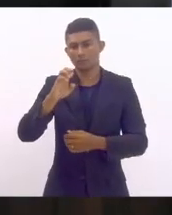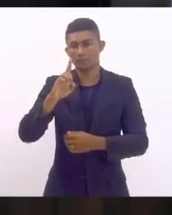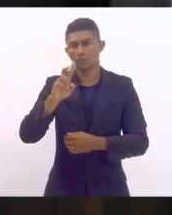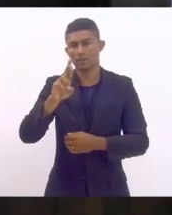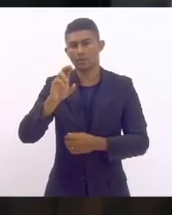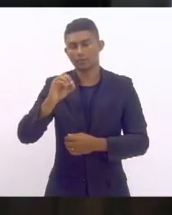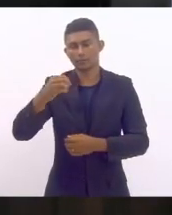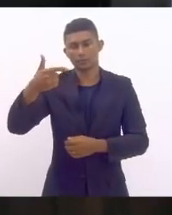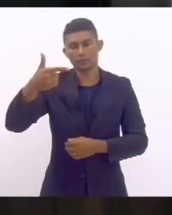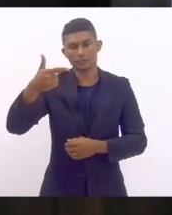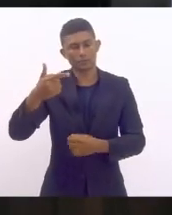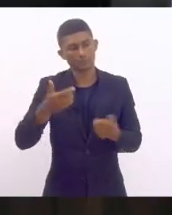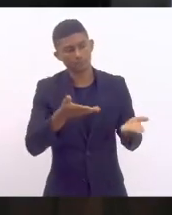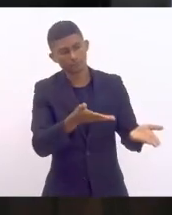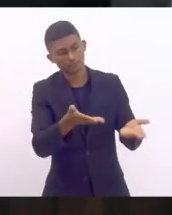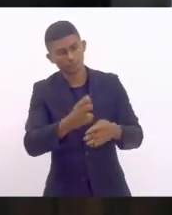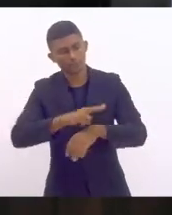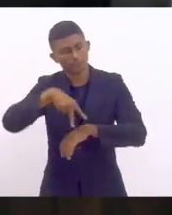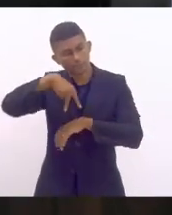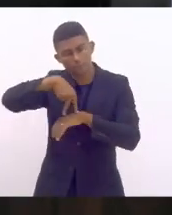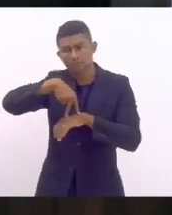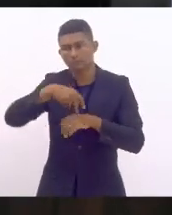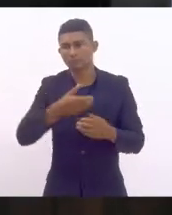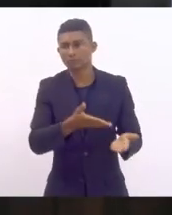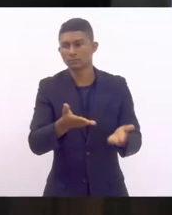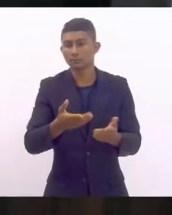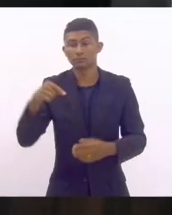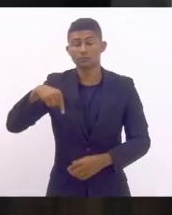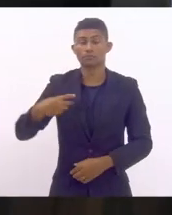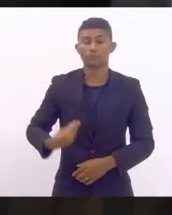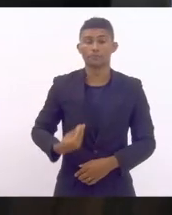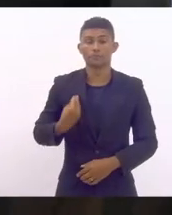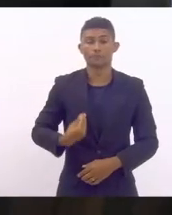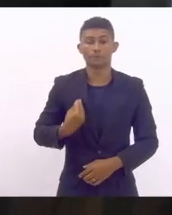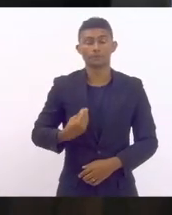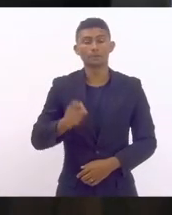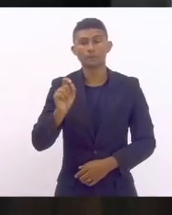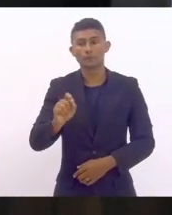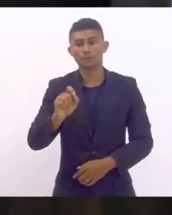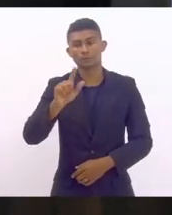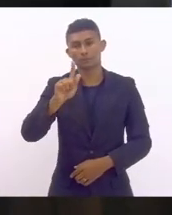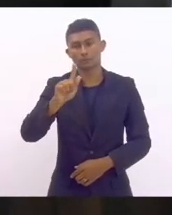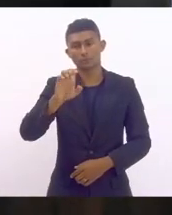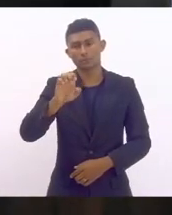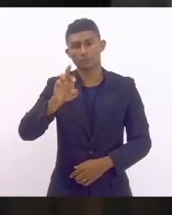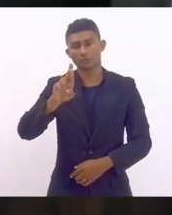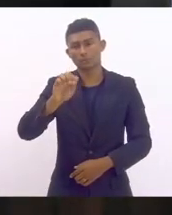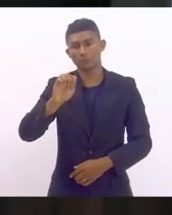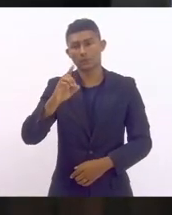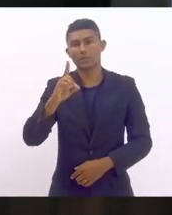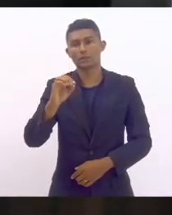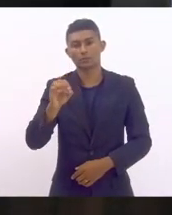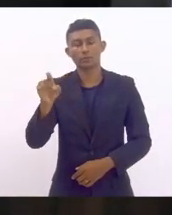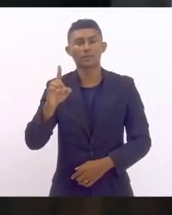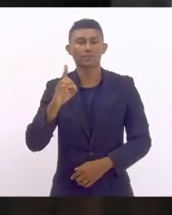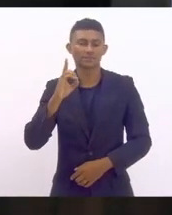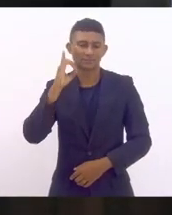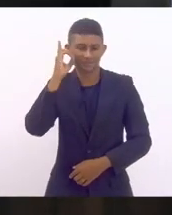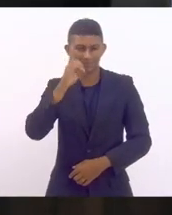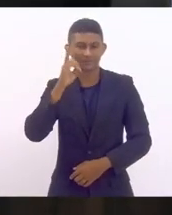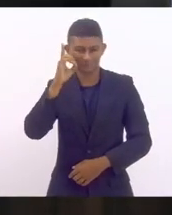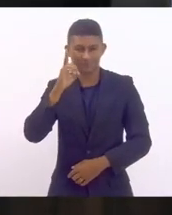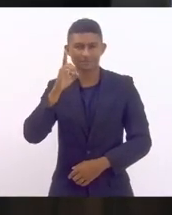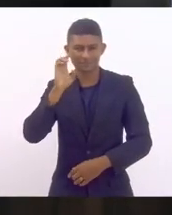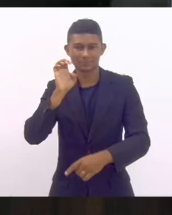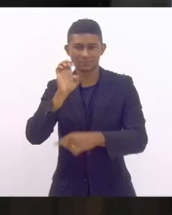cara A Tribuna São conosco também aqui Geraldo pudim deputado estadual e deputado federal